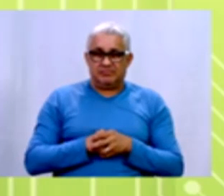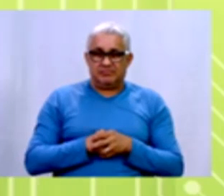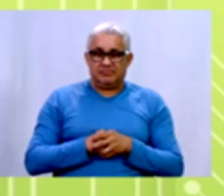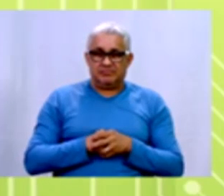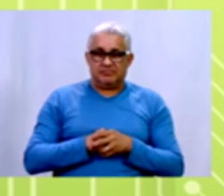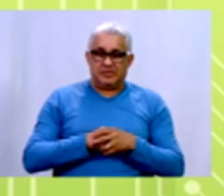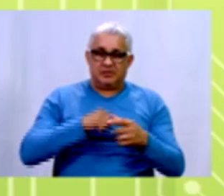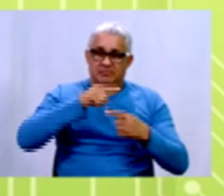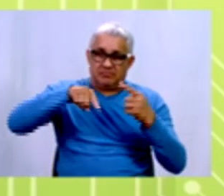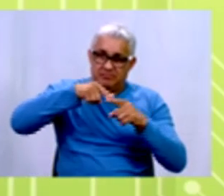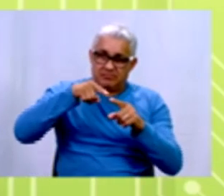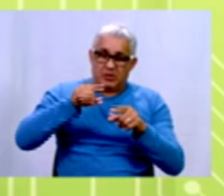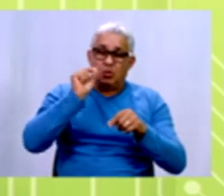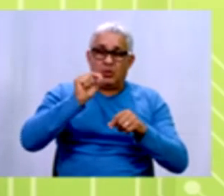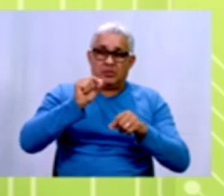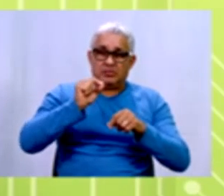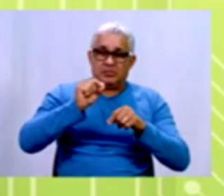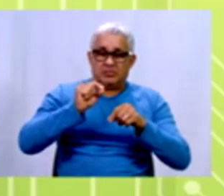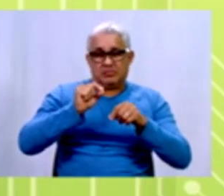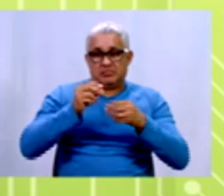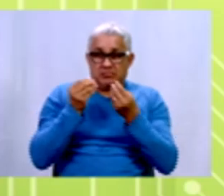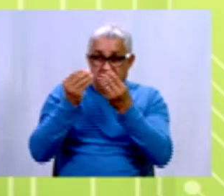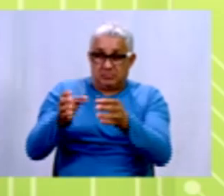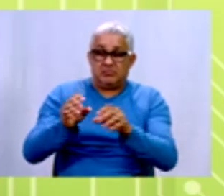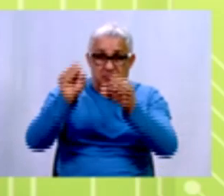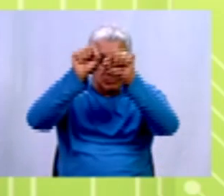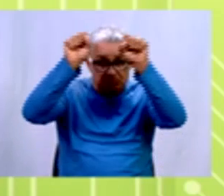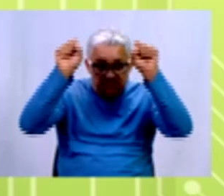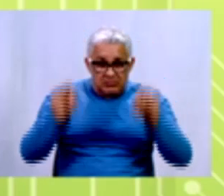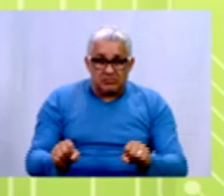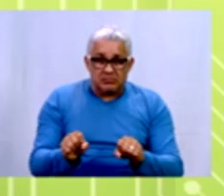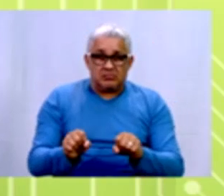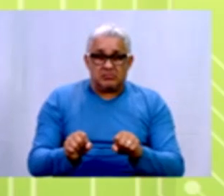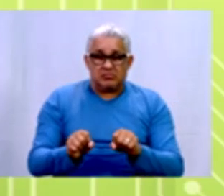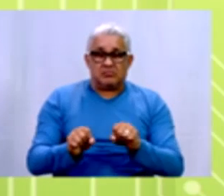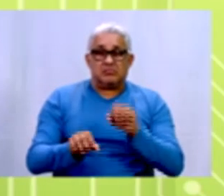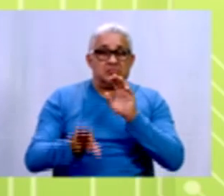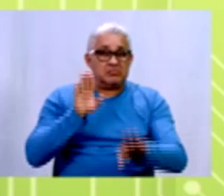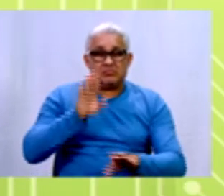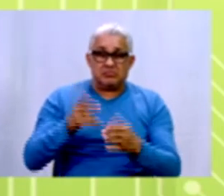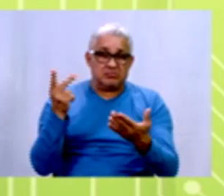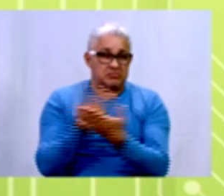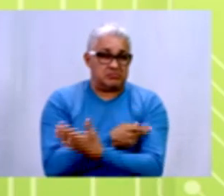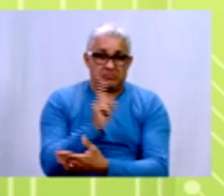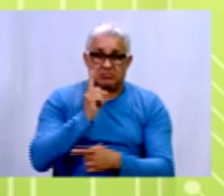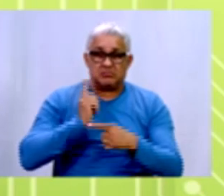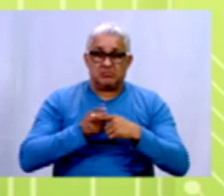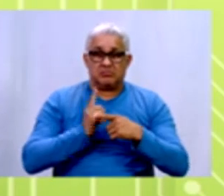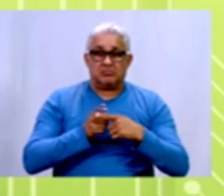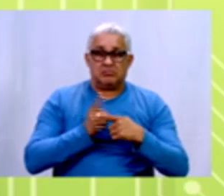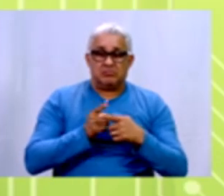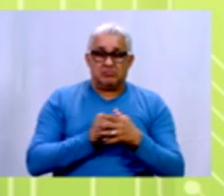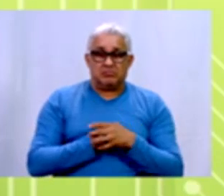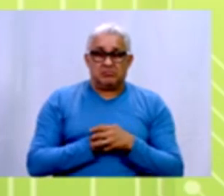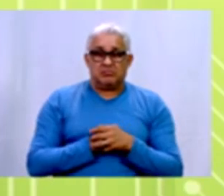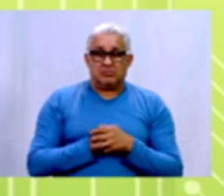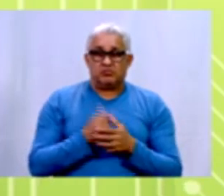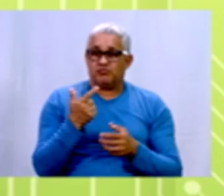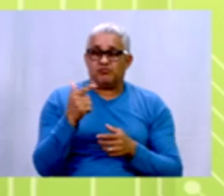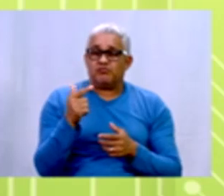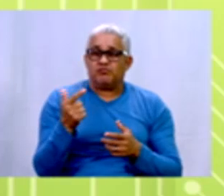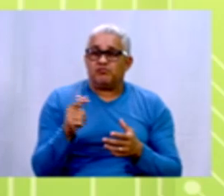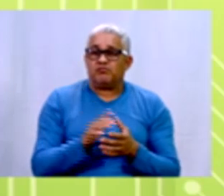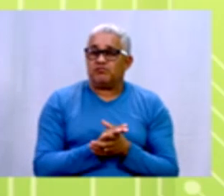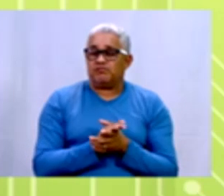busca, que é a entrega do sistema. E muitas vezes a coisa não acontece desta forma. Por quê? Porque não há